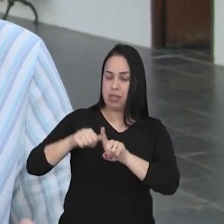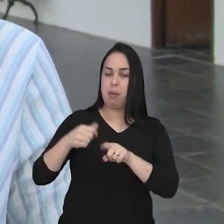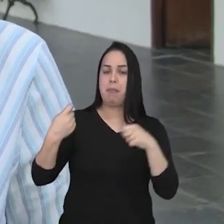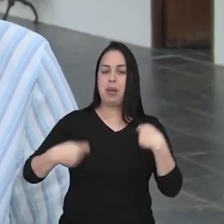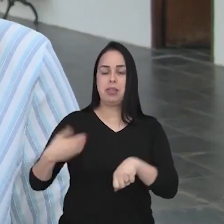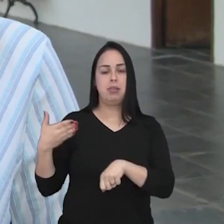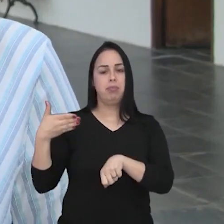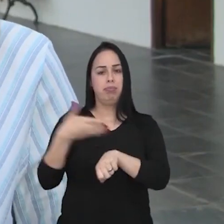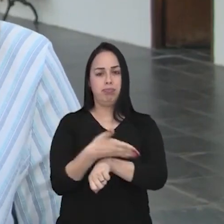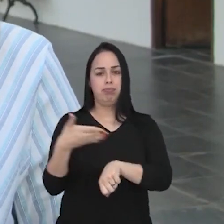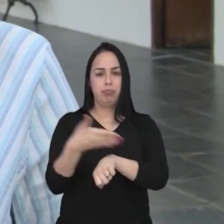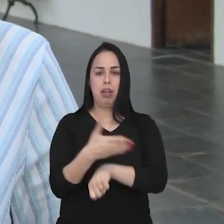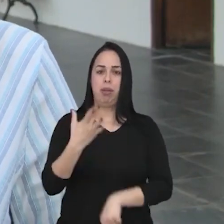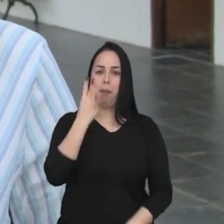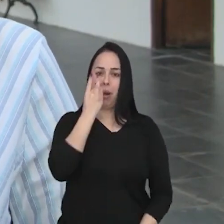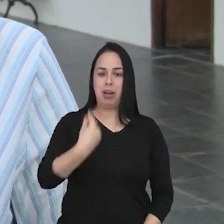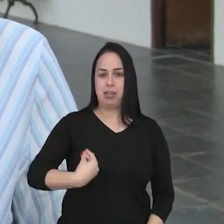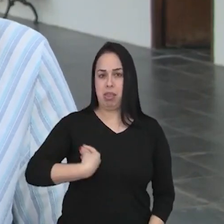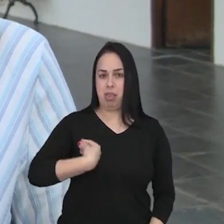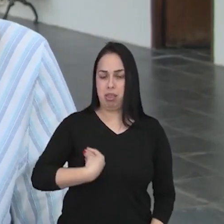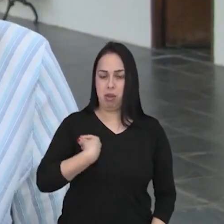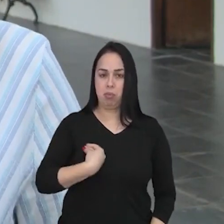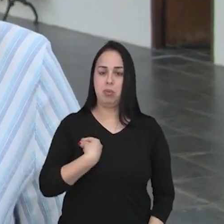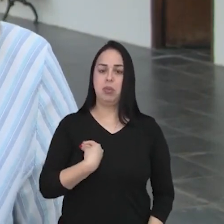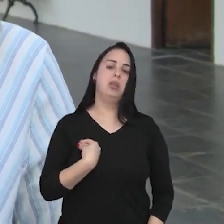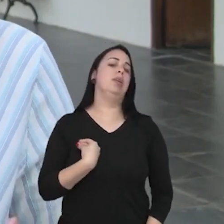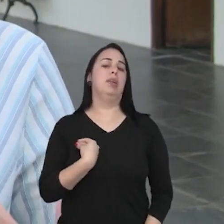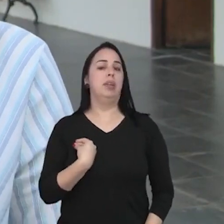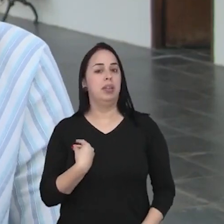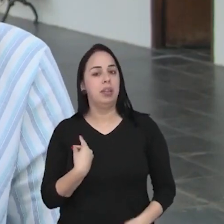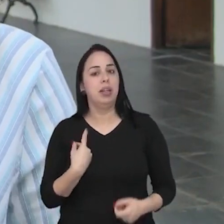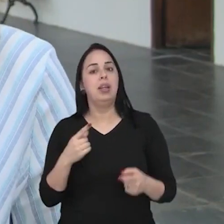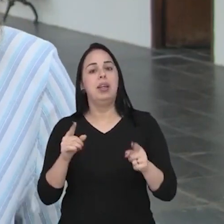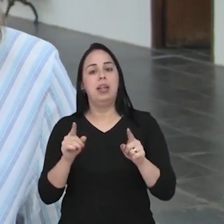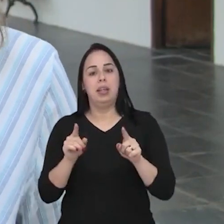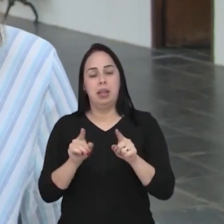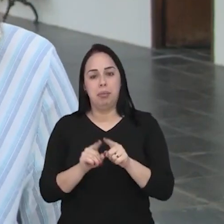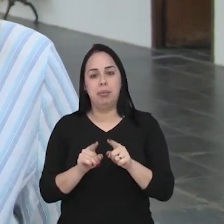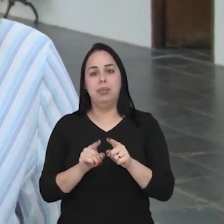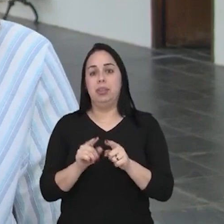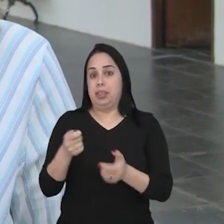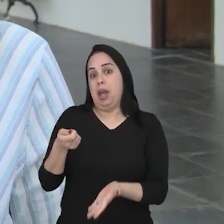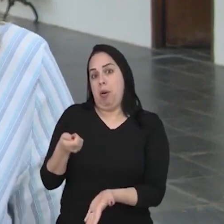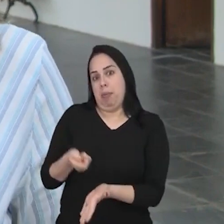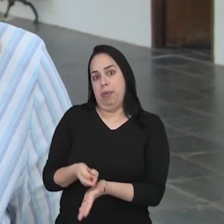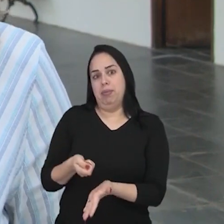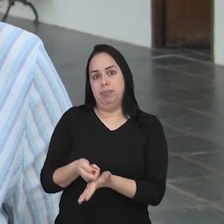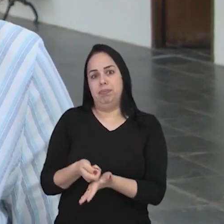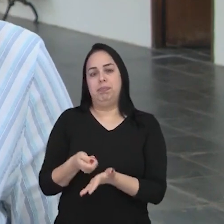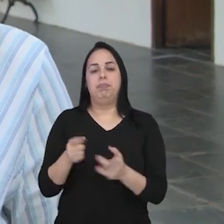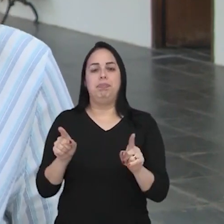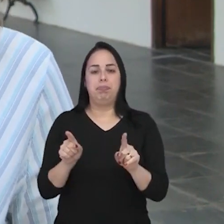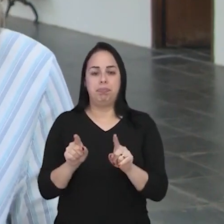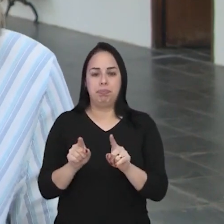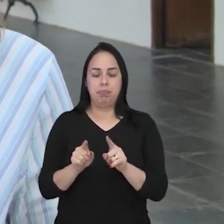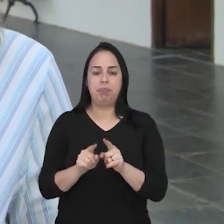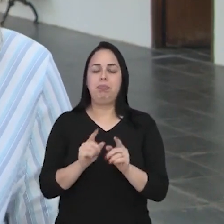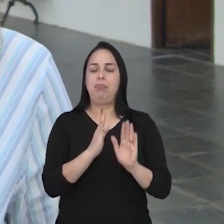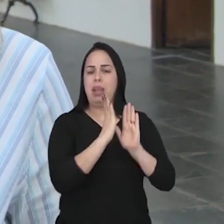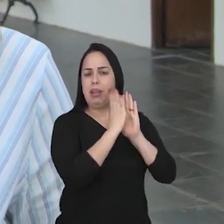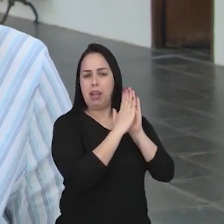devem frequentar aí o CEPAS, com todo um aporte fora esse de obrigatório que a gente vai oferecer na